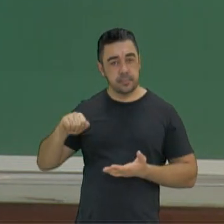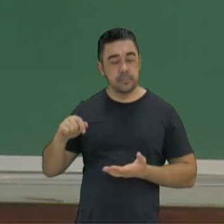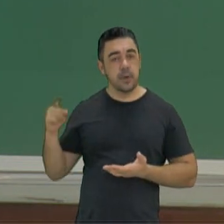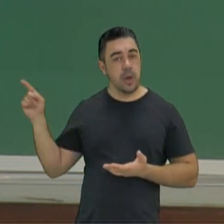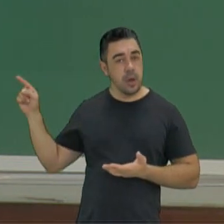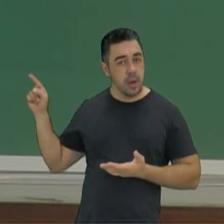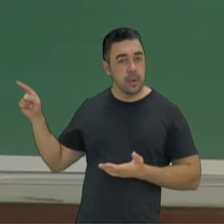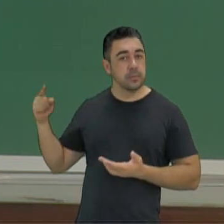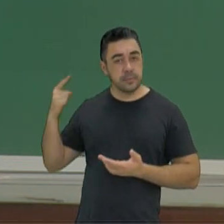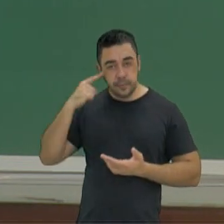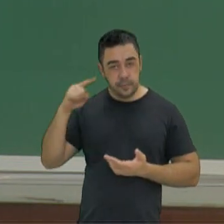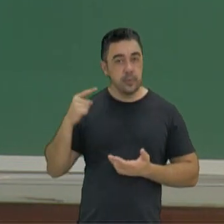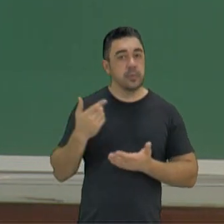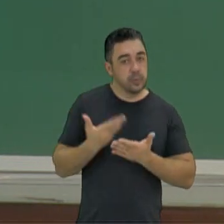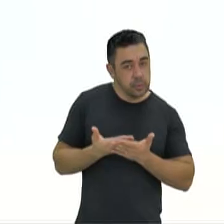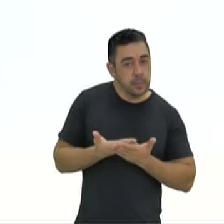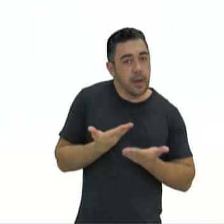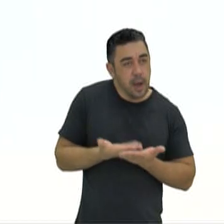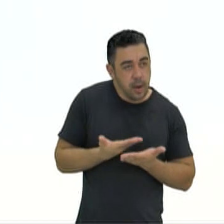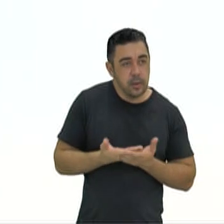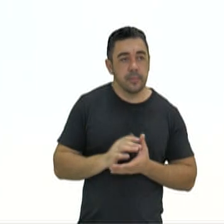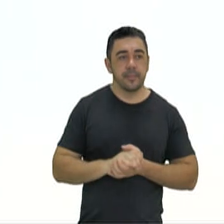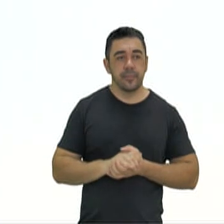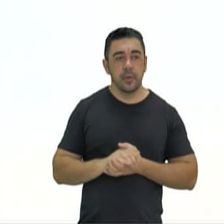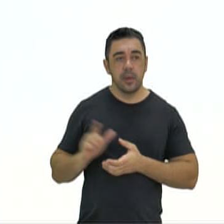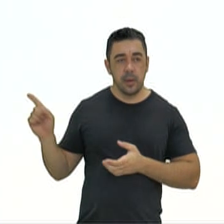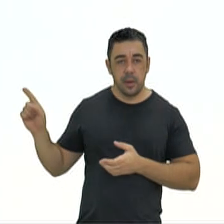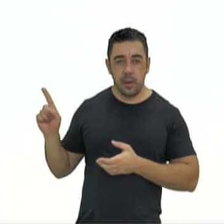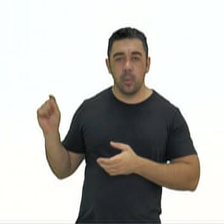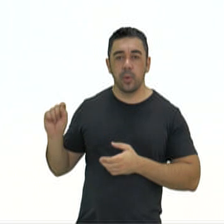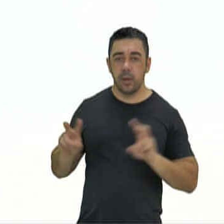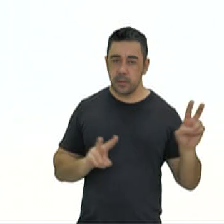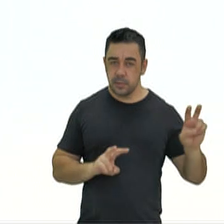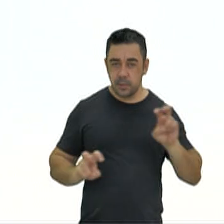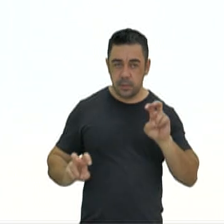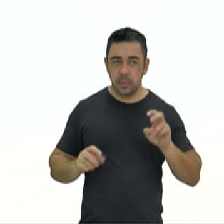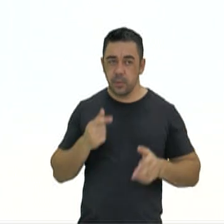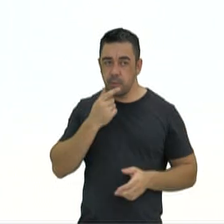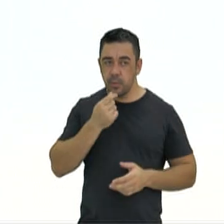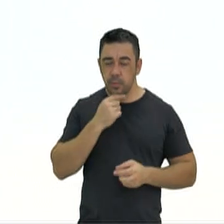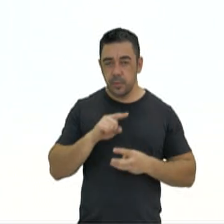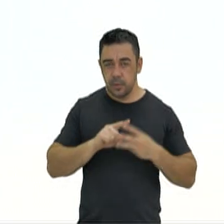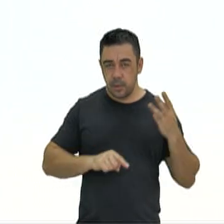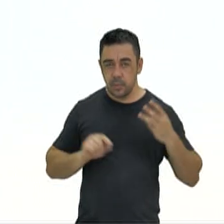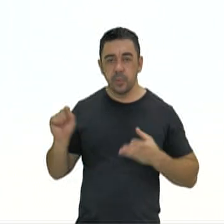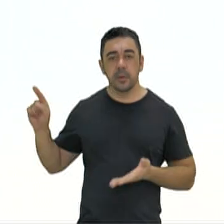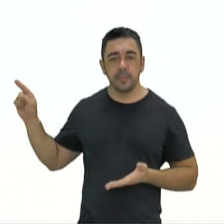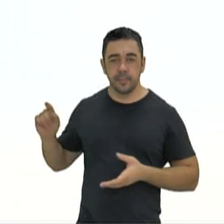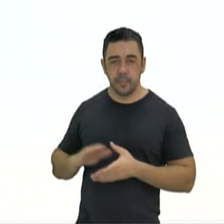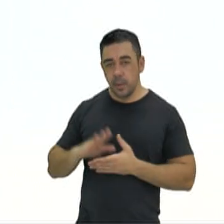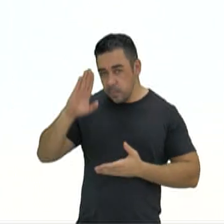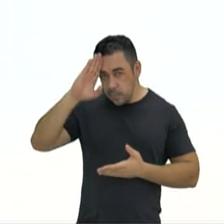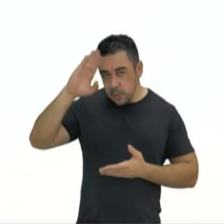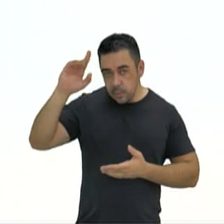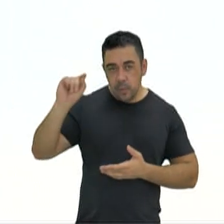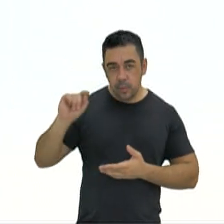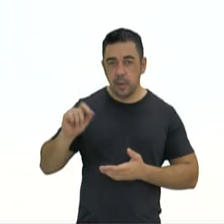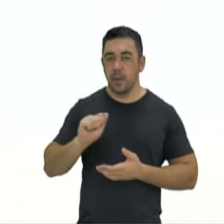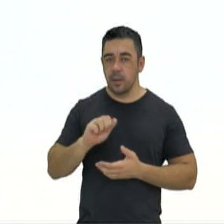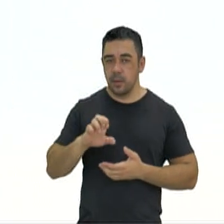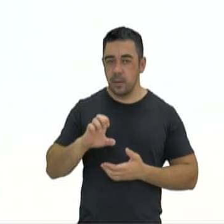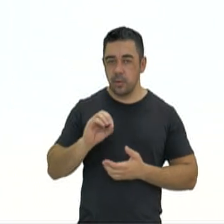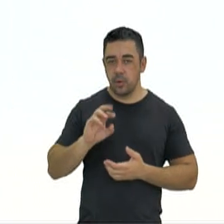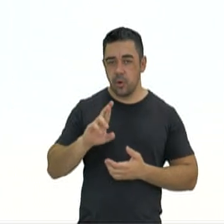esses aspectos conforme nós falamos na aula. Então, utilizei a citação de Freitas Silva e Carvalho 2015. Predominantemente